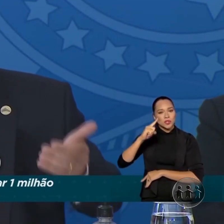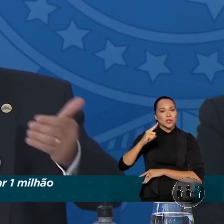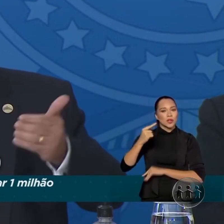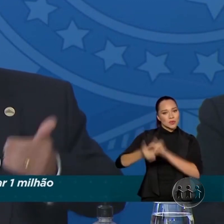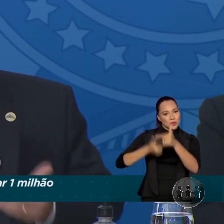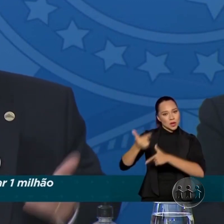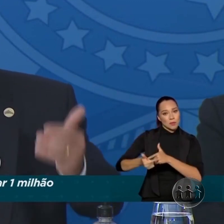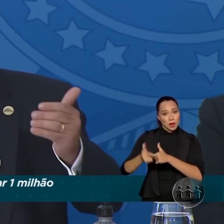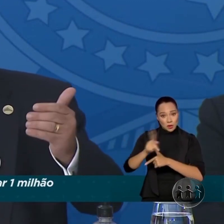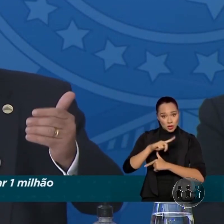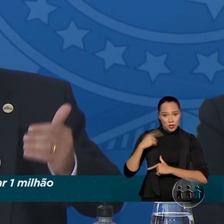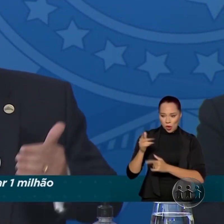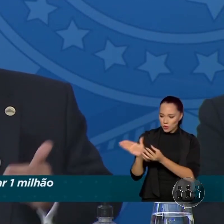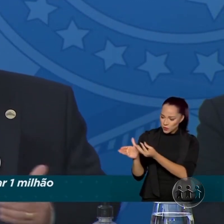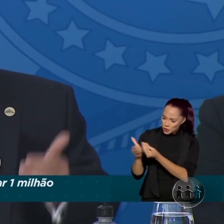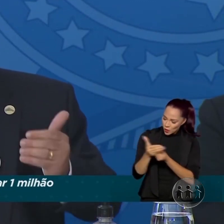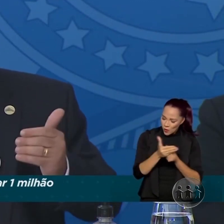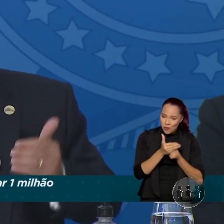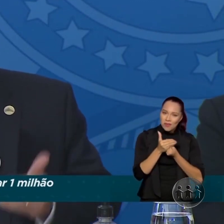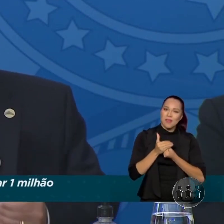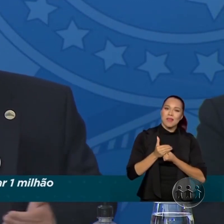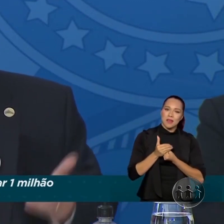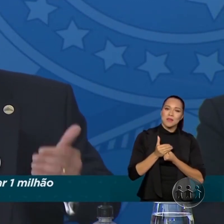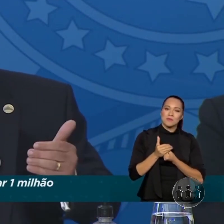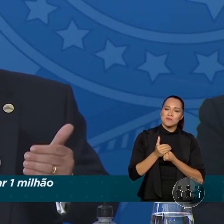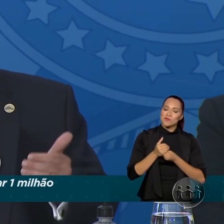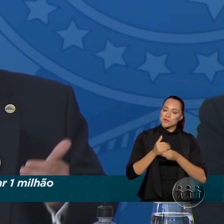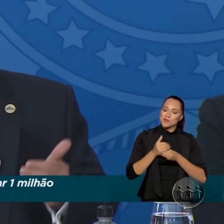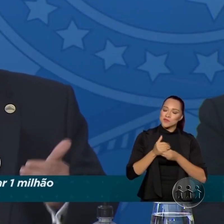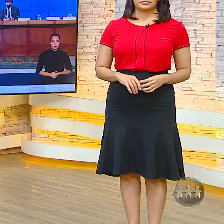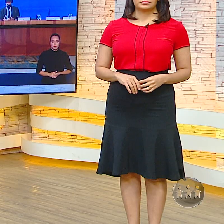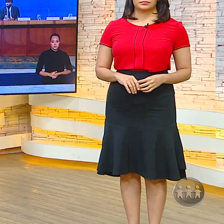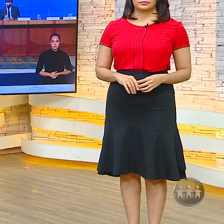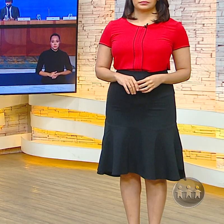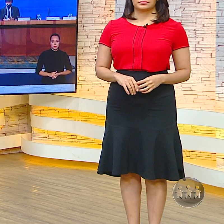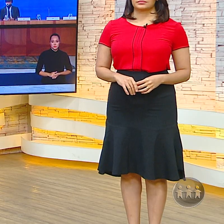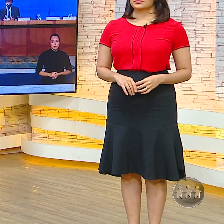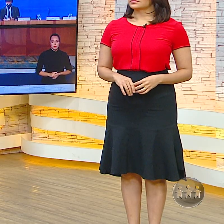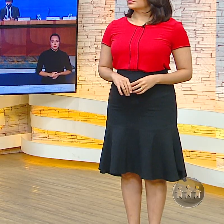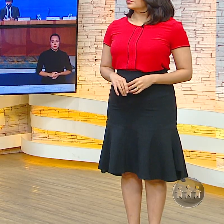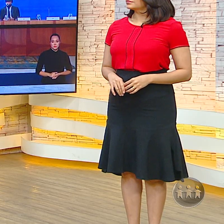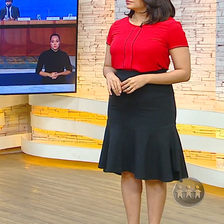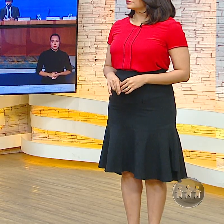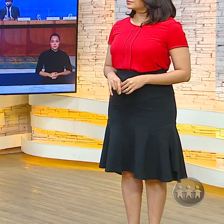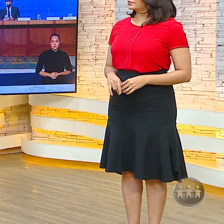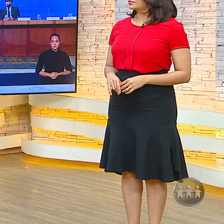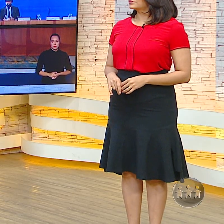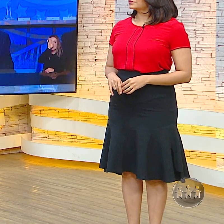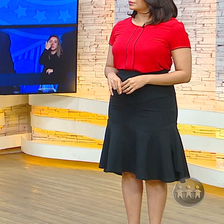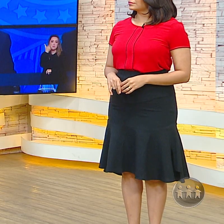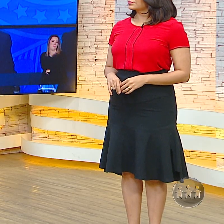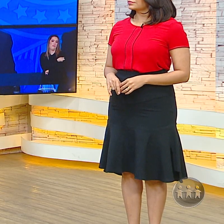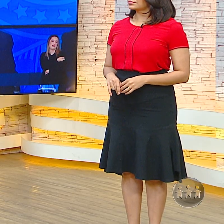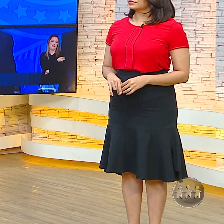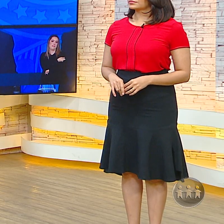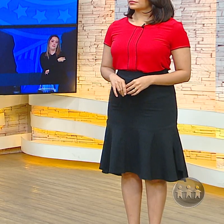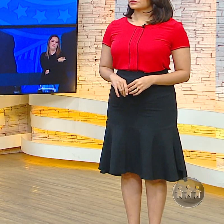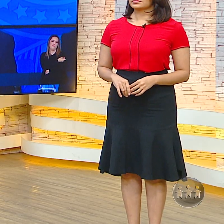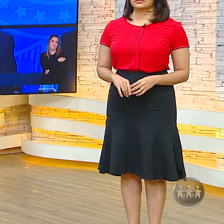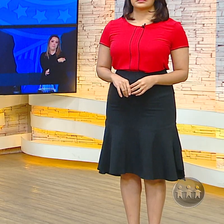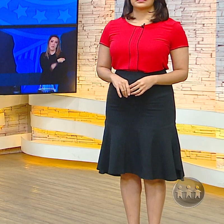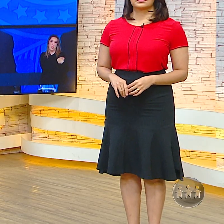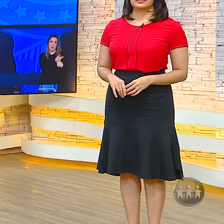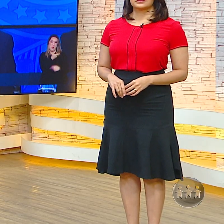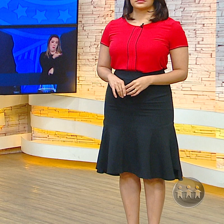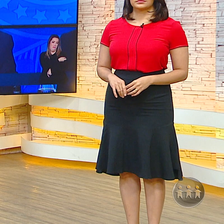os acolhemos com muito entusiasmo. Desde que foi anunciado para comandar a